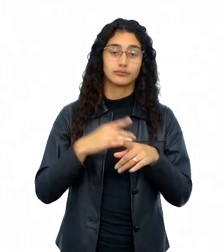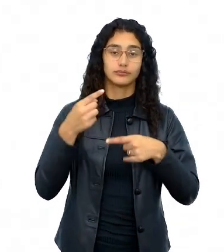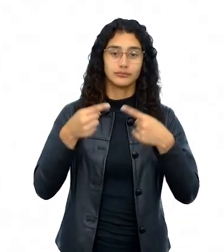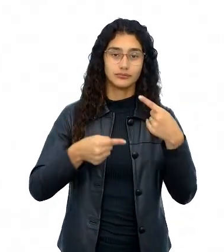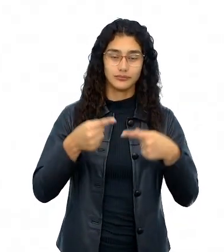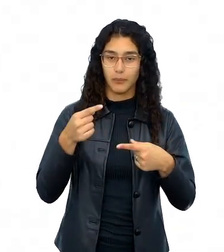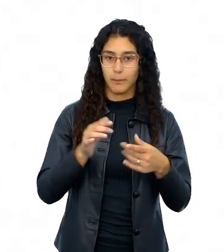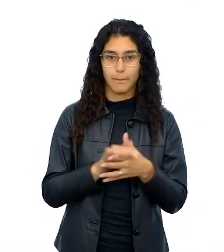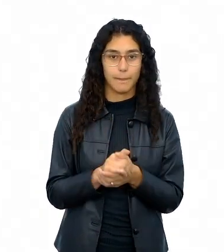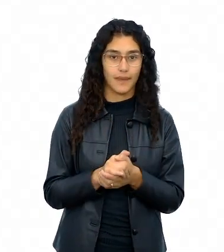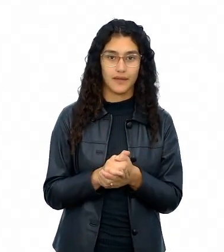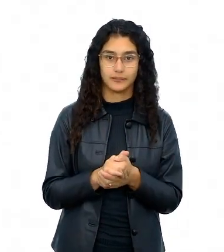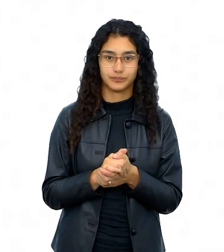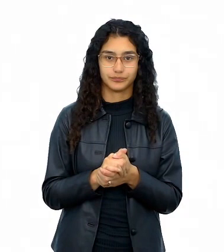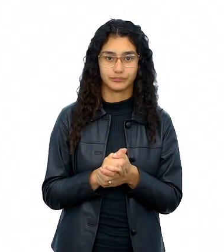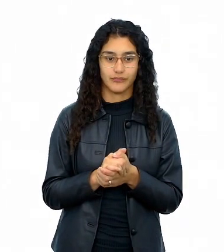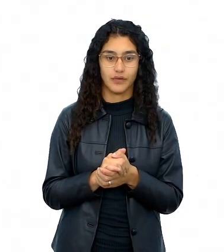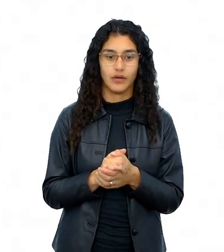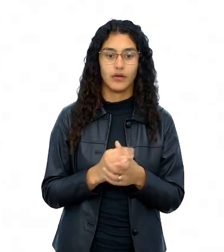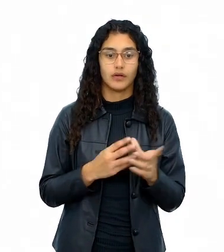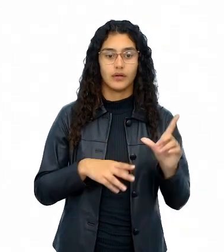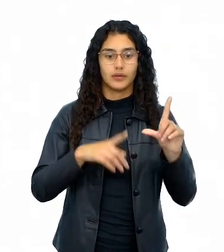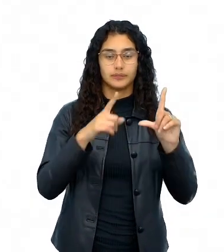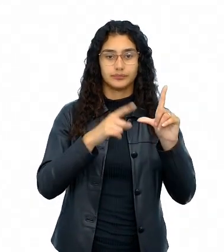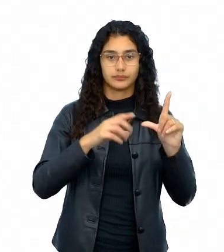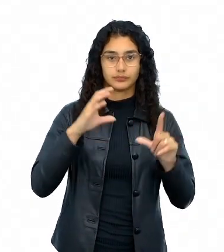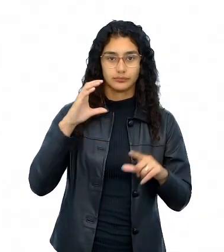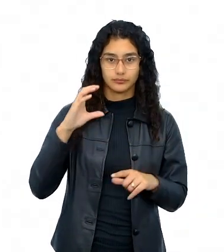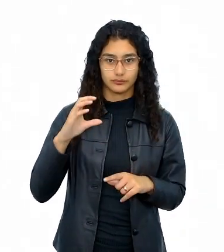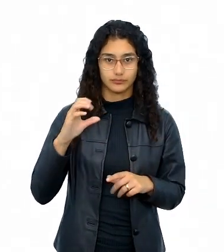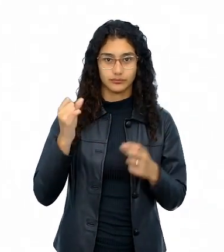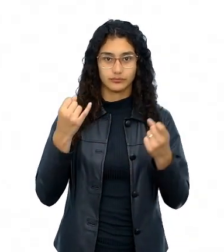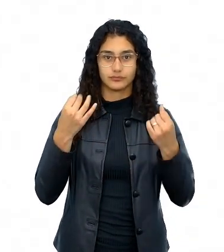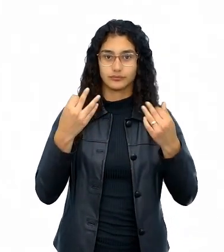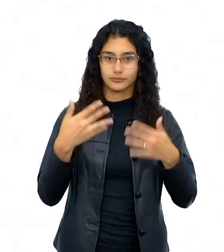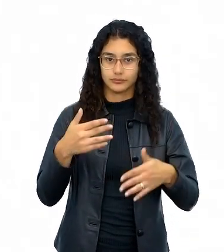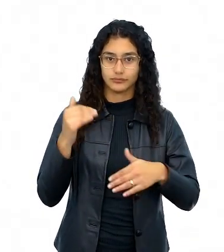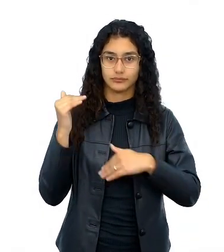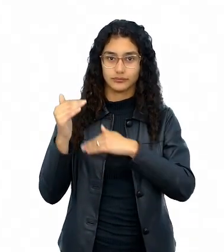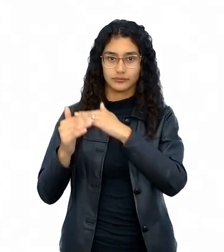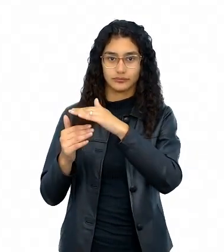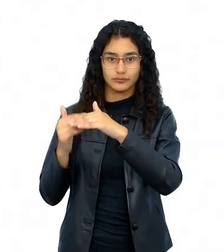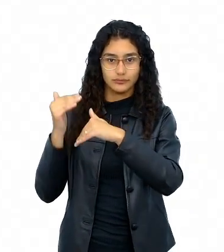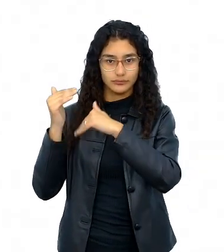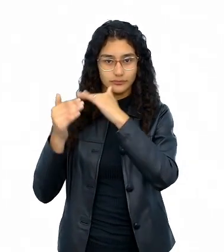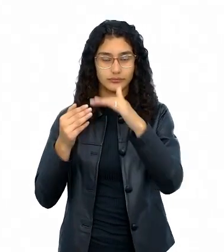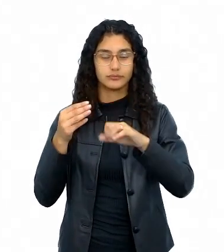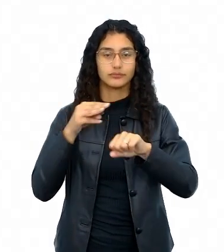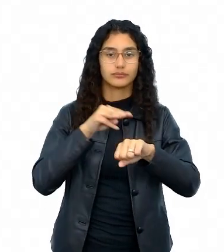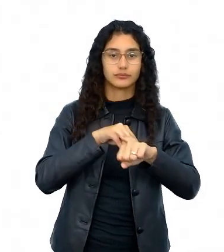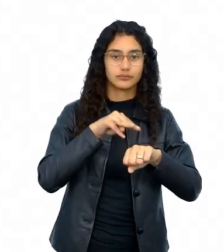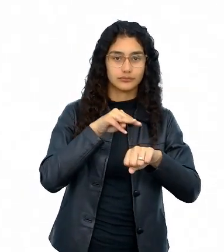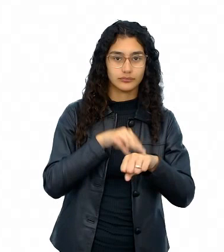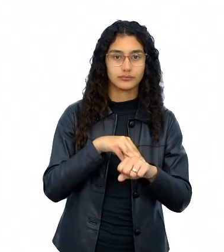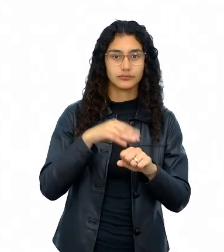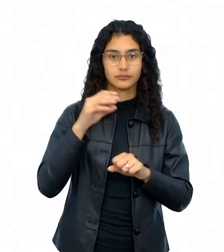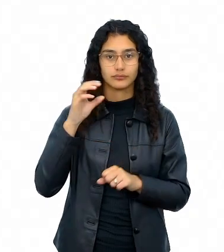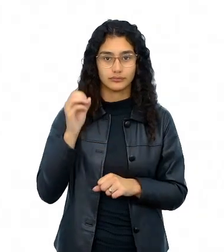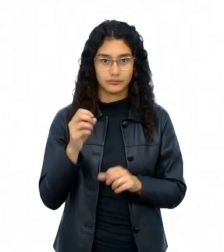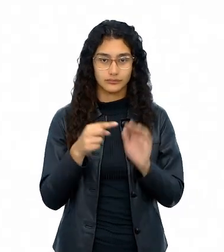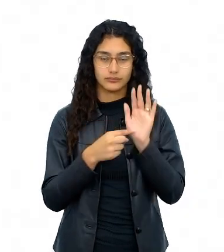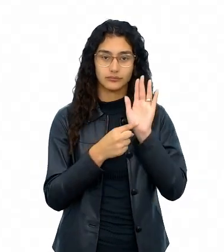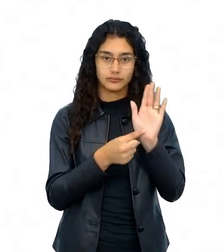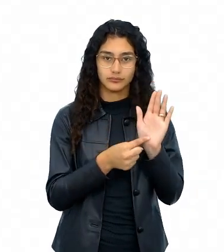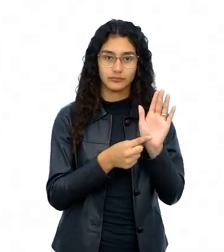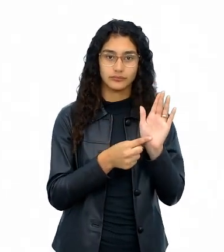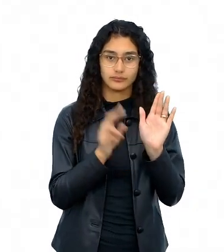isso. Na letra C, ele fala que um instante, né, sabe que o momento T igual a zero, o foguete está